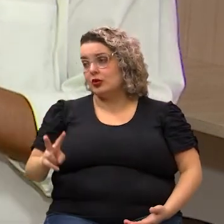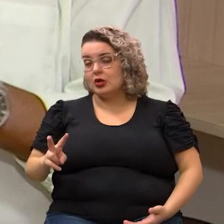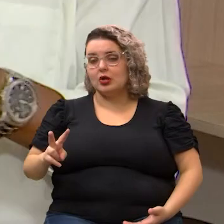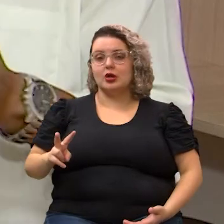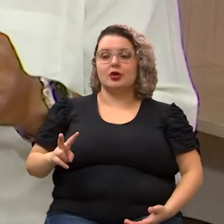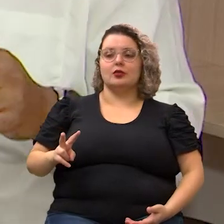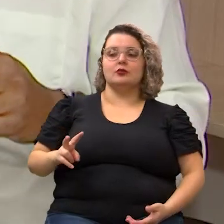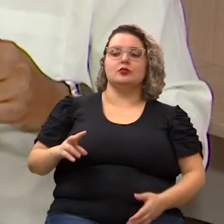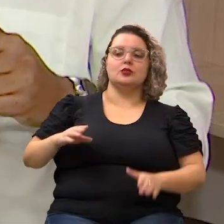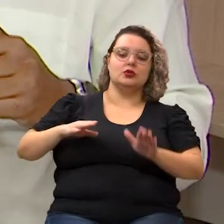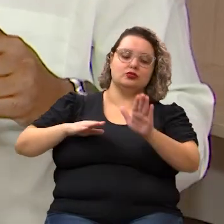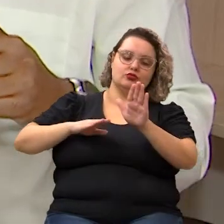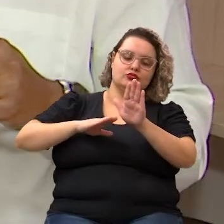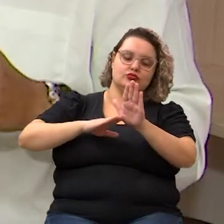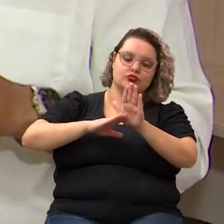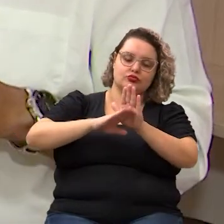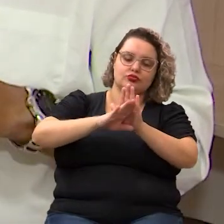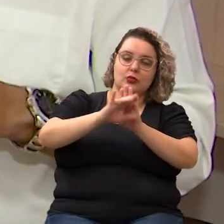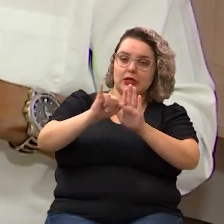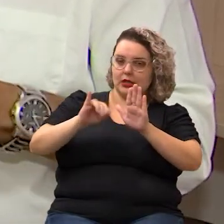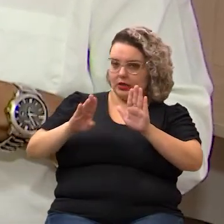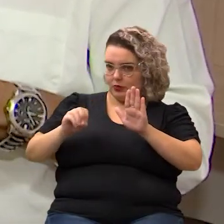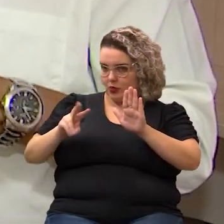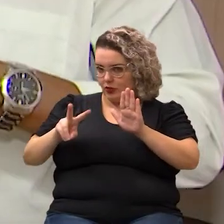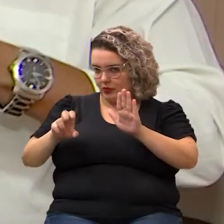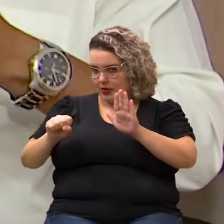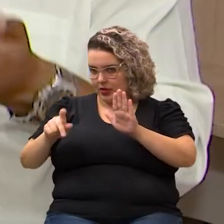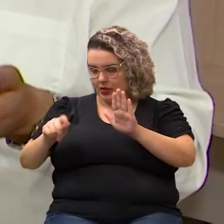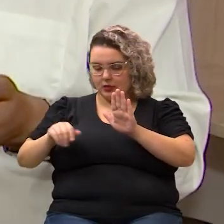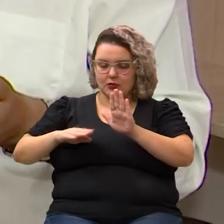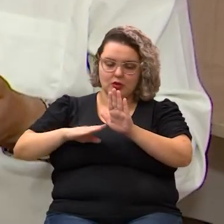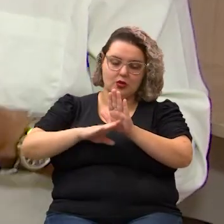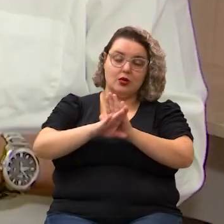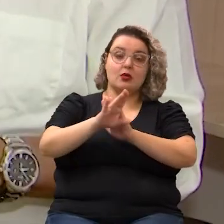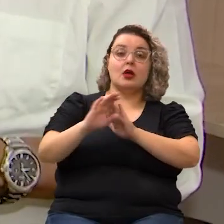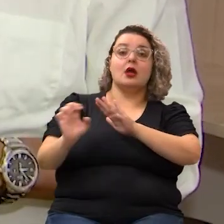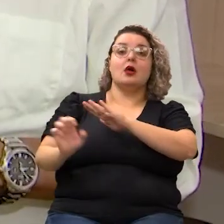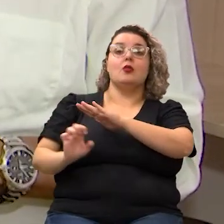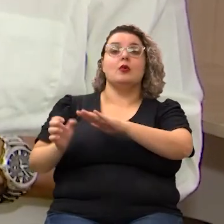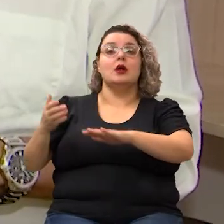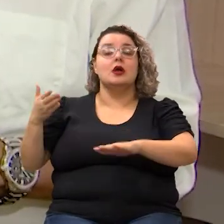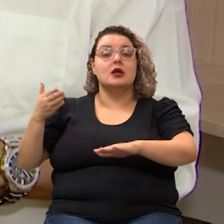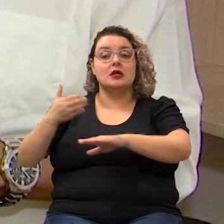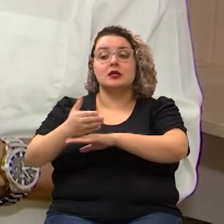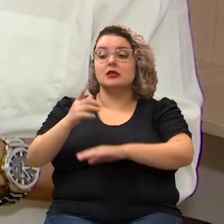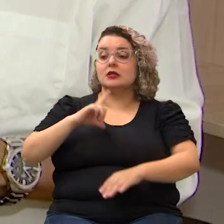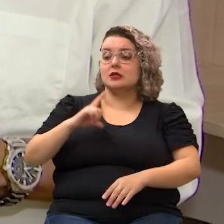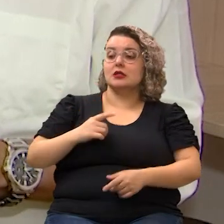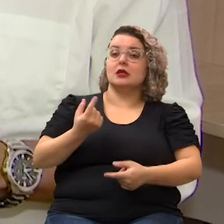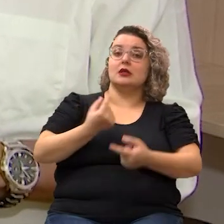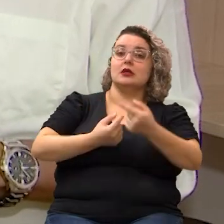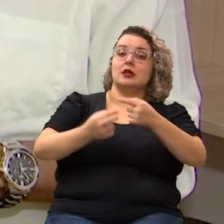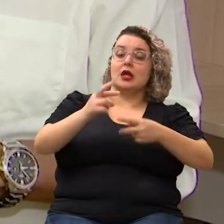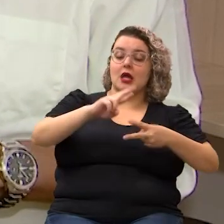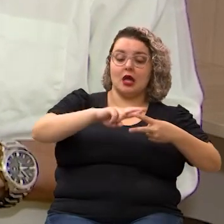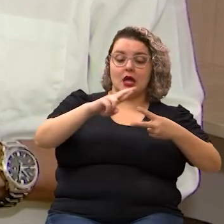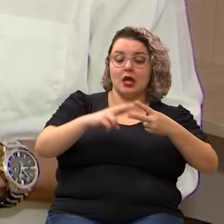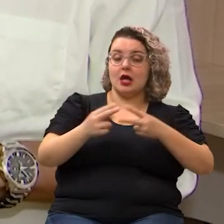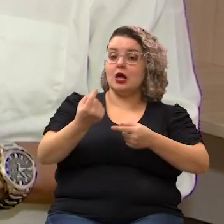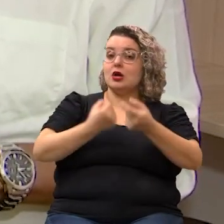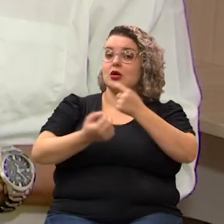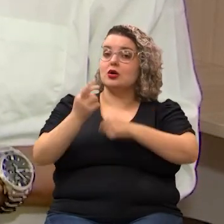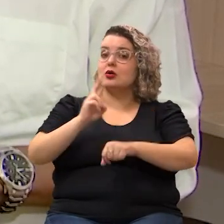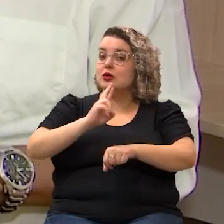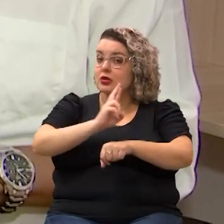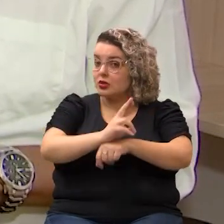um índice Ibovespa crescendo, isso quer dizer que as empresas têm acesso a recursos.